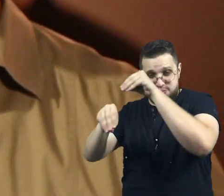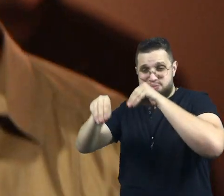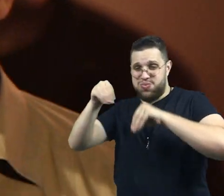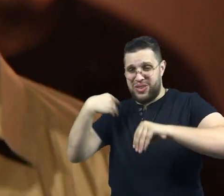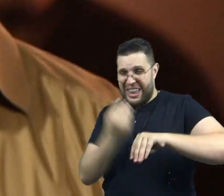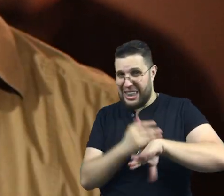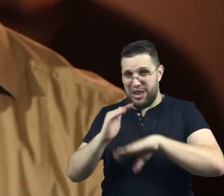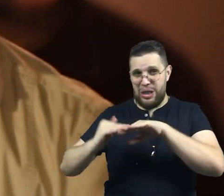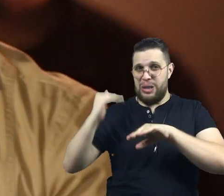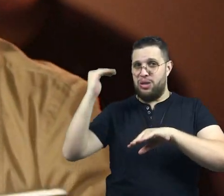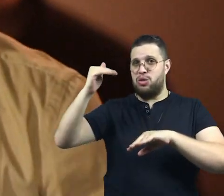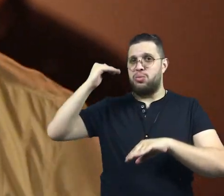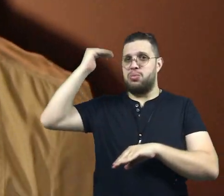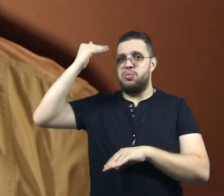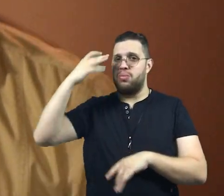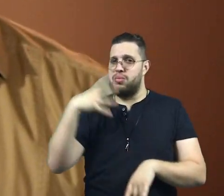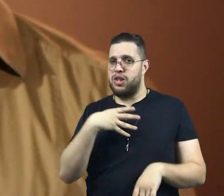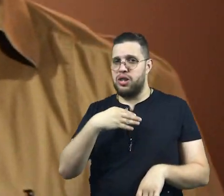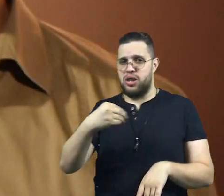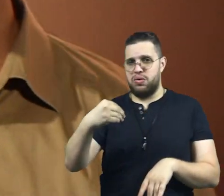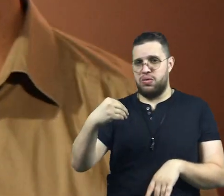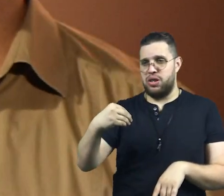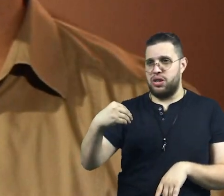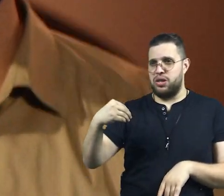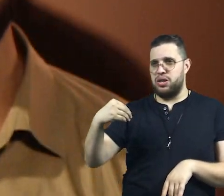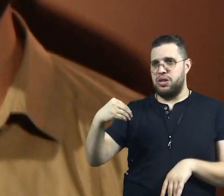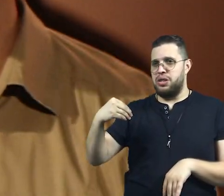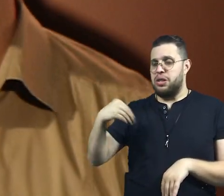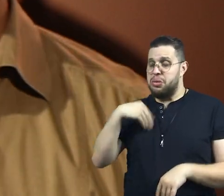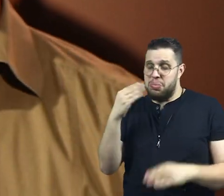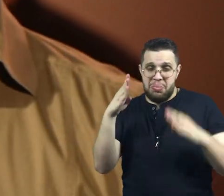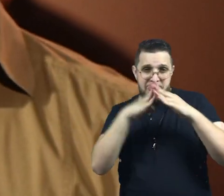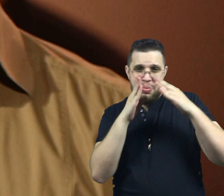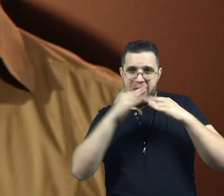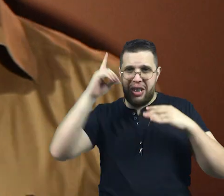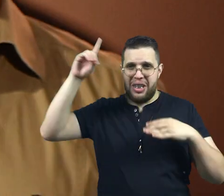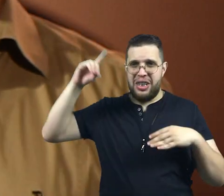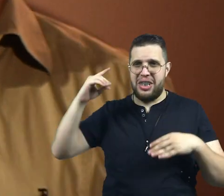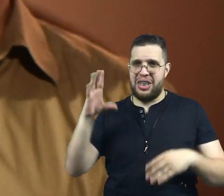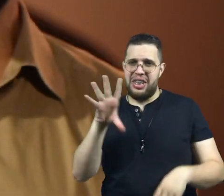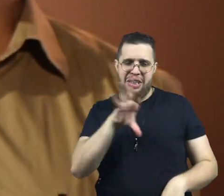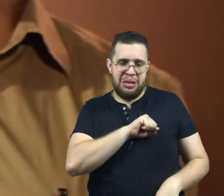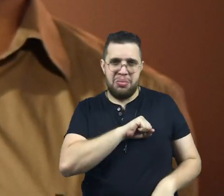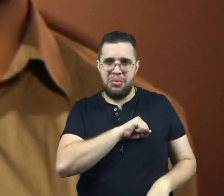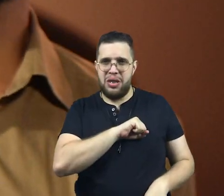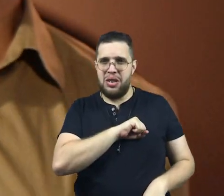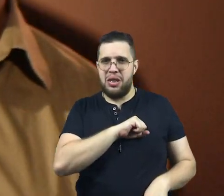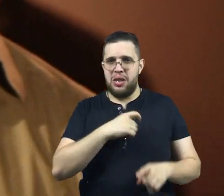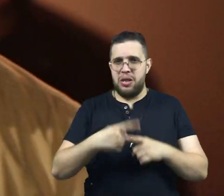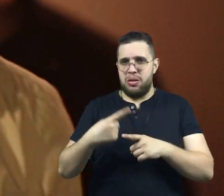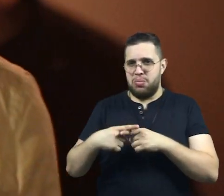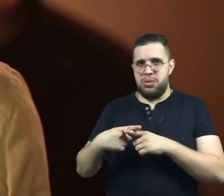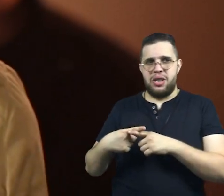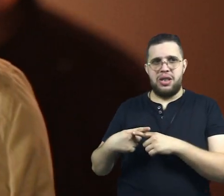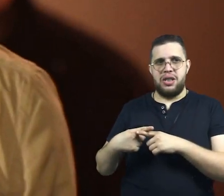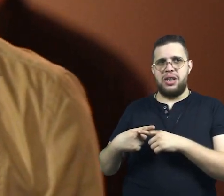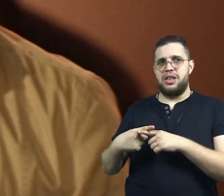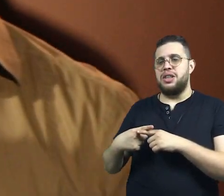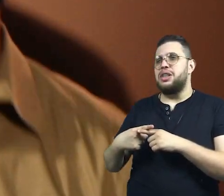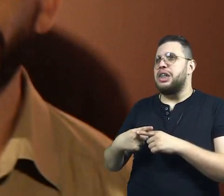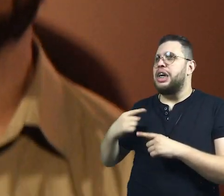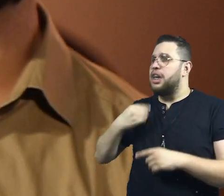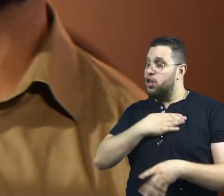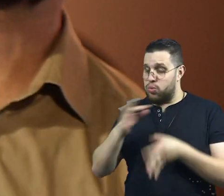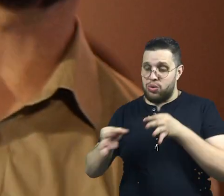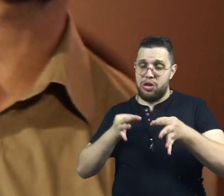de vocês, filhos e filhas, minha igreja querida, porque há um propósito a ser cumprido. Nós somos